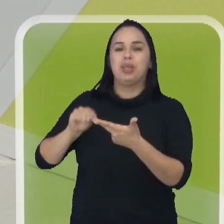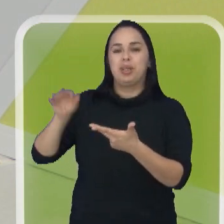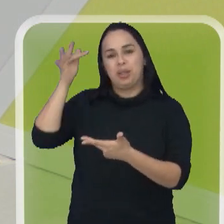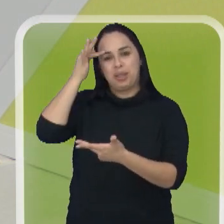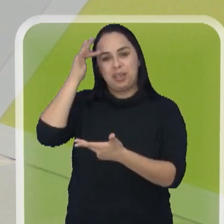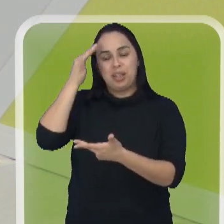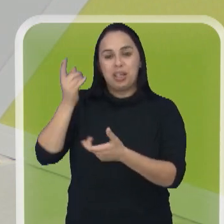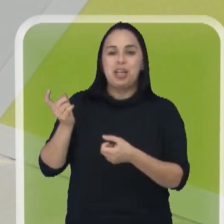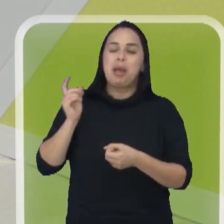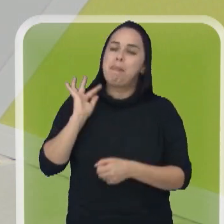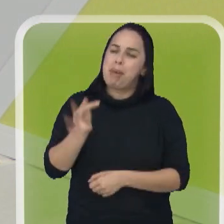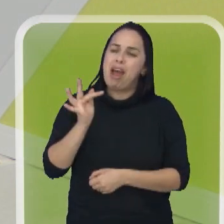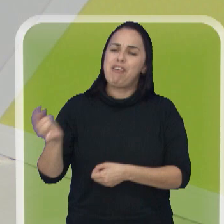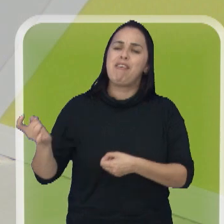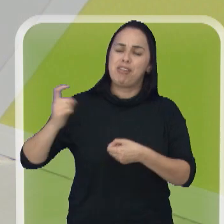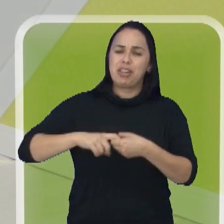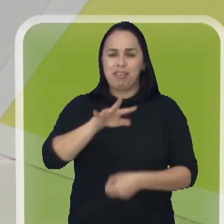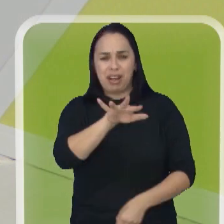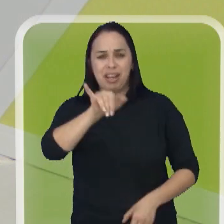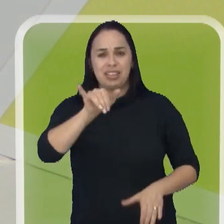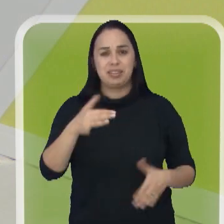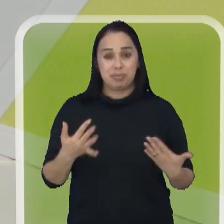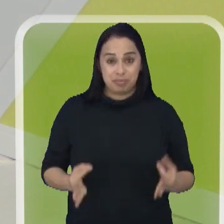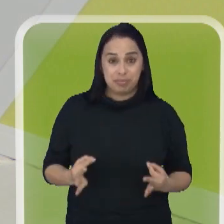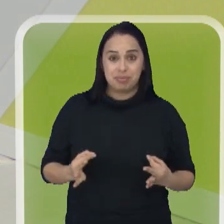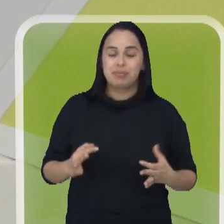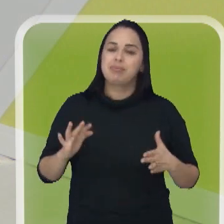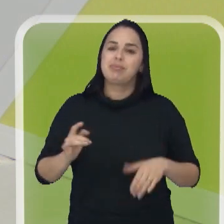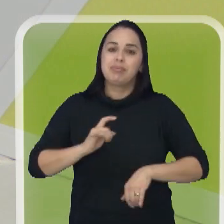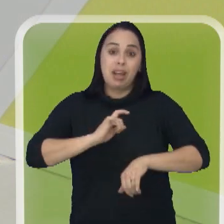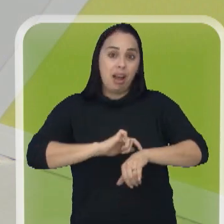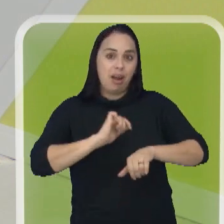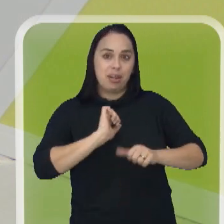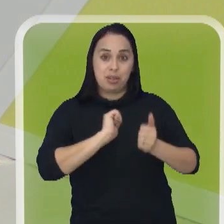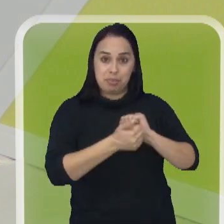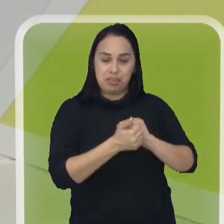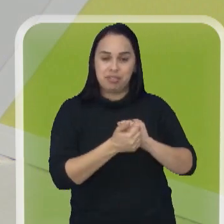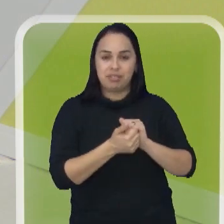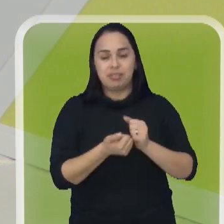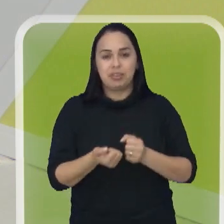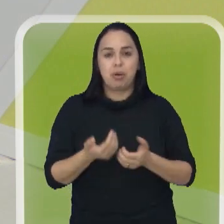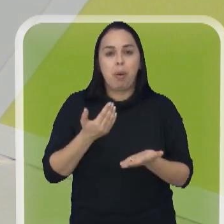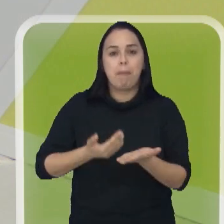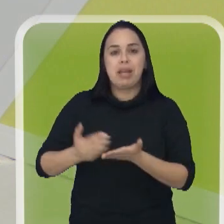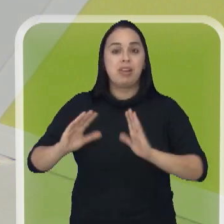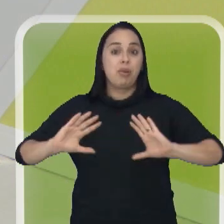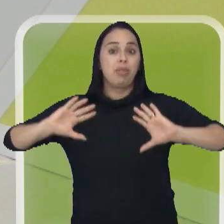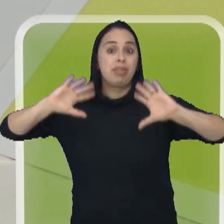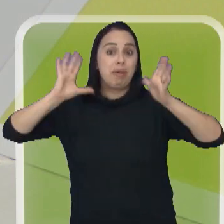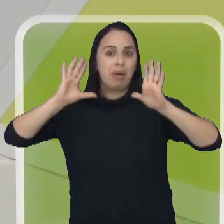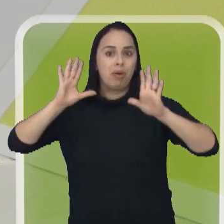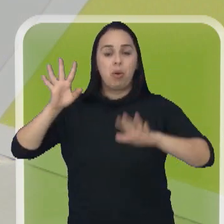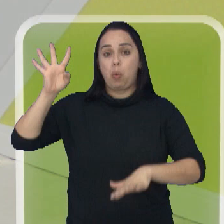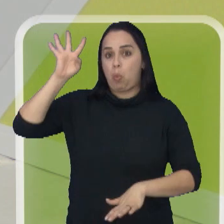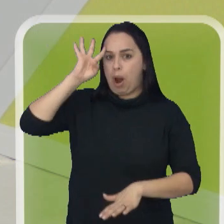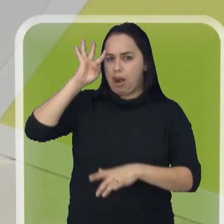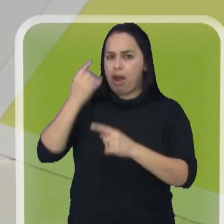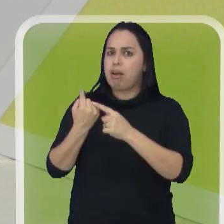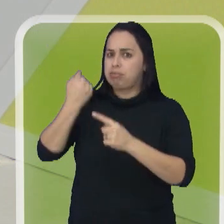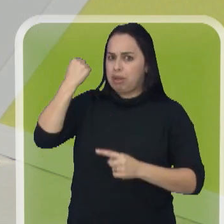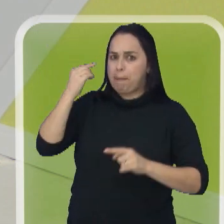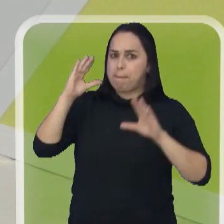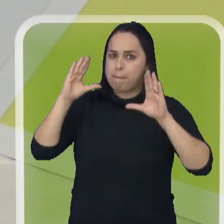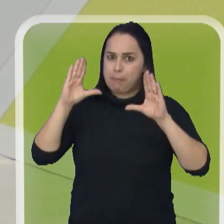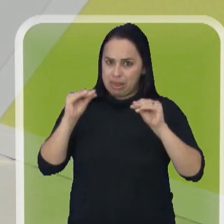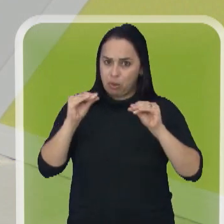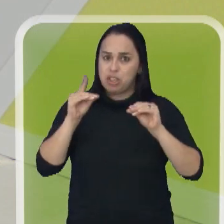que em breve estará de volta aqui com a gente, tá certo? O nosso Hora do Esporte de hoje começa falando de vôlei, porque na quarta-feira à noite passada, no ginásio